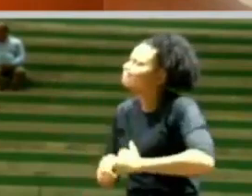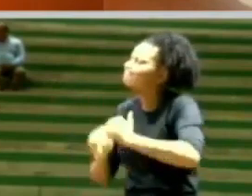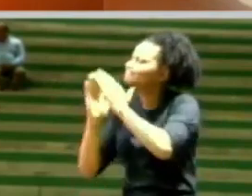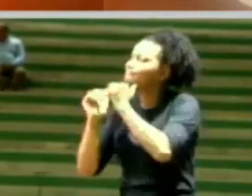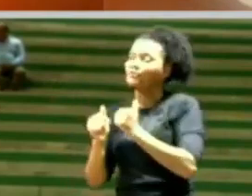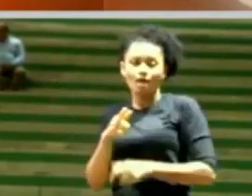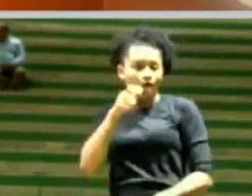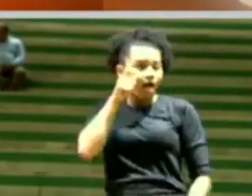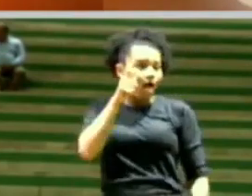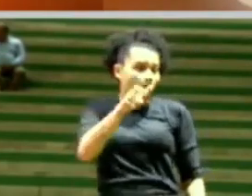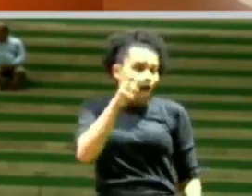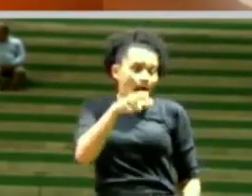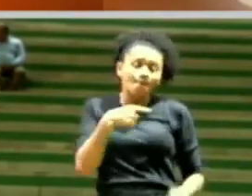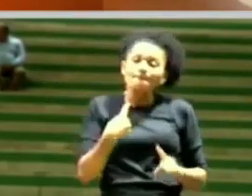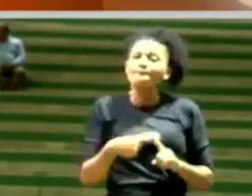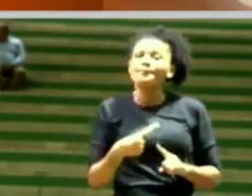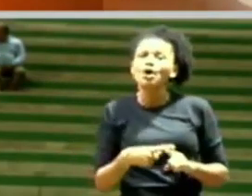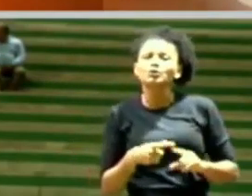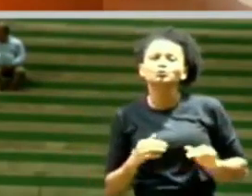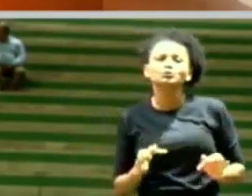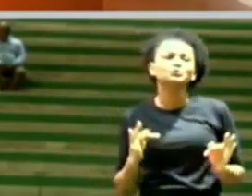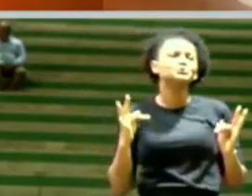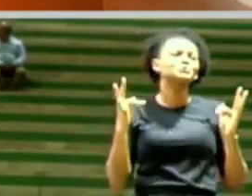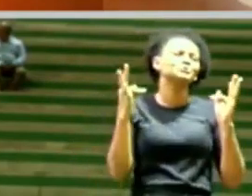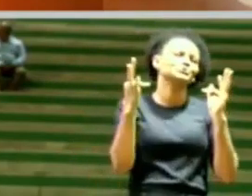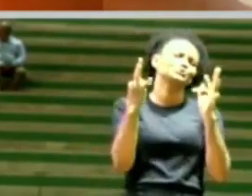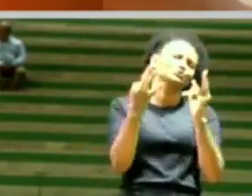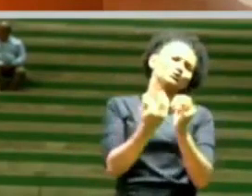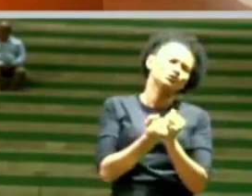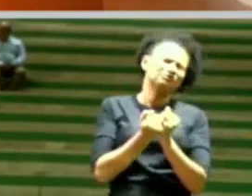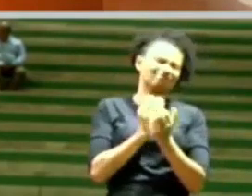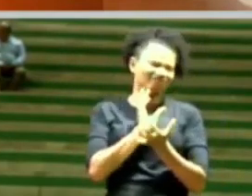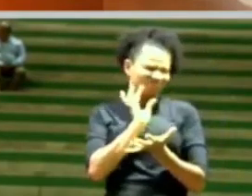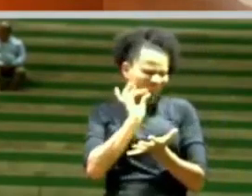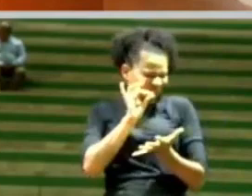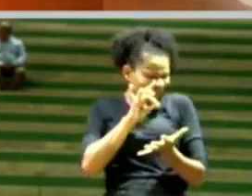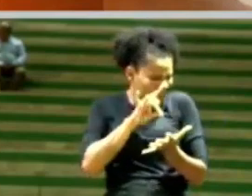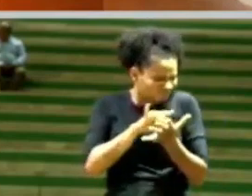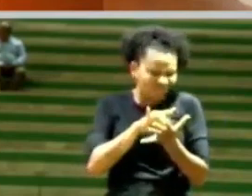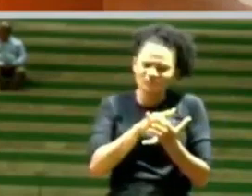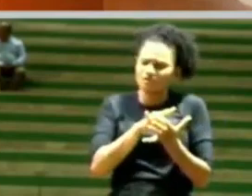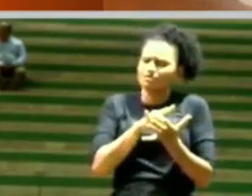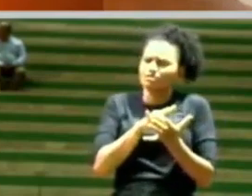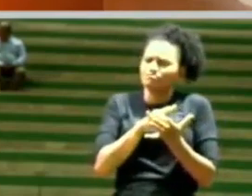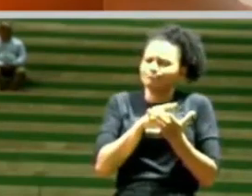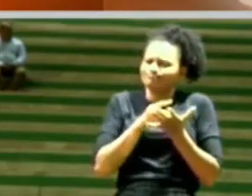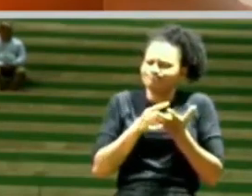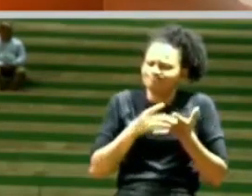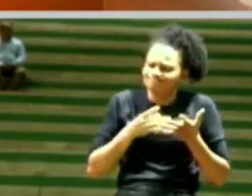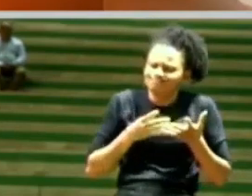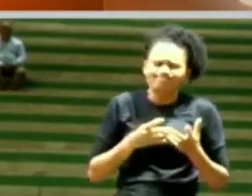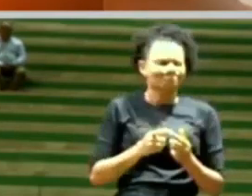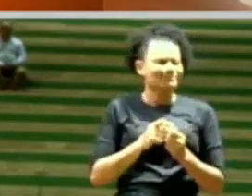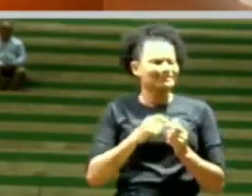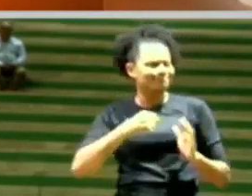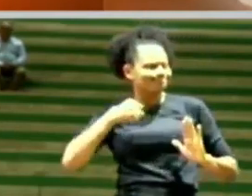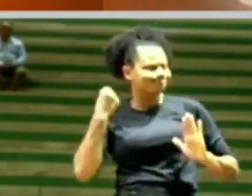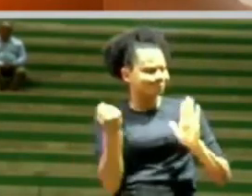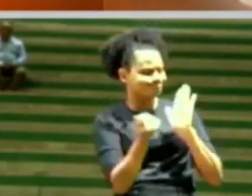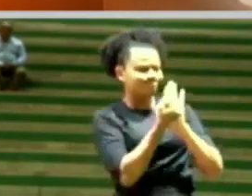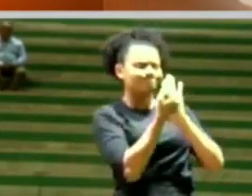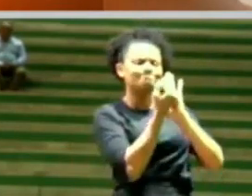E é interessante porque todo avivamento genuíno, ele é marcado